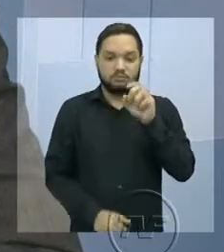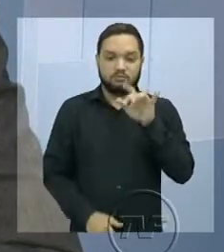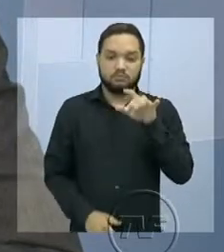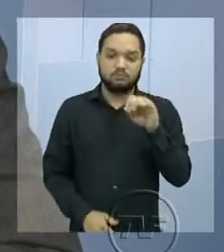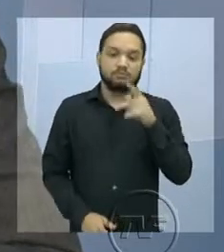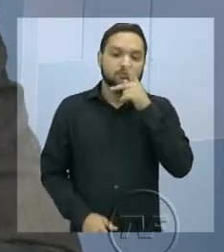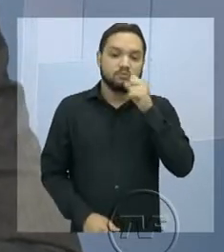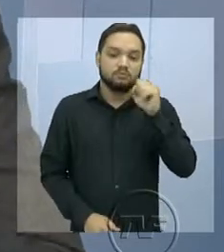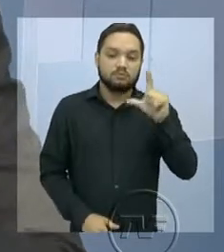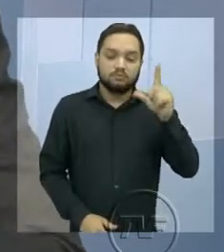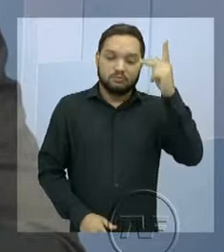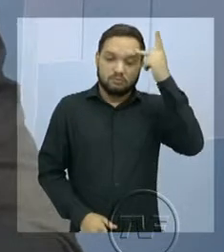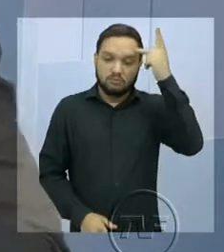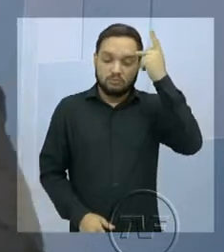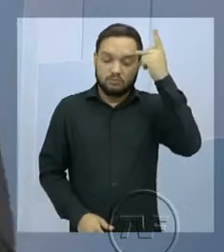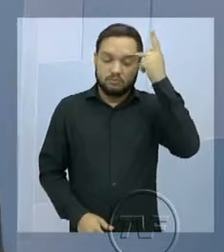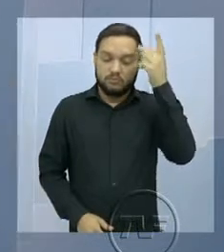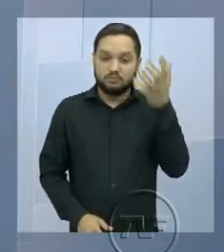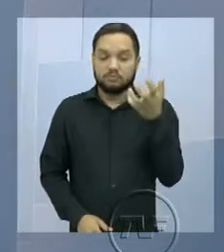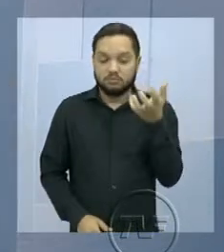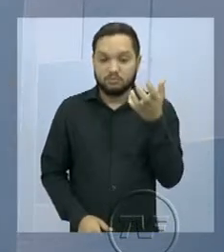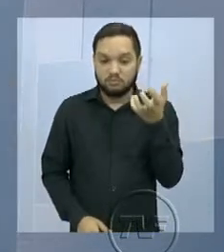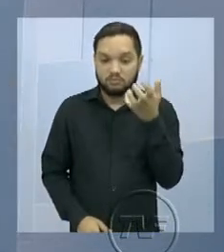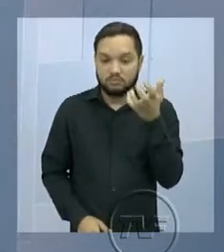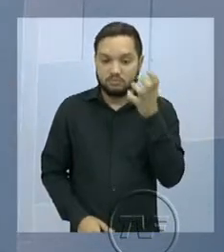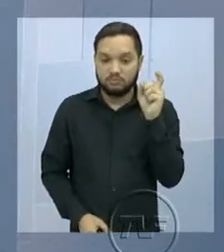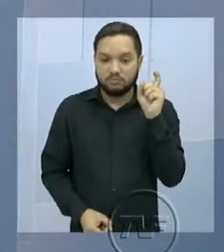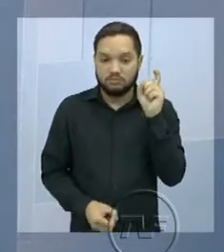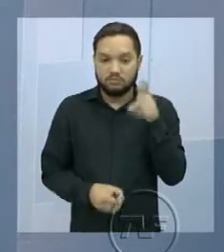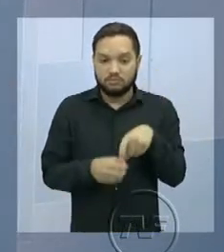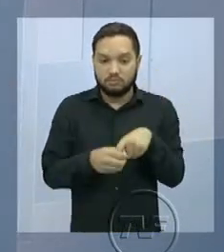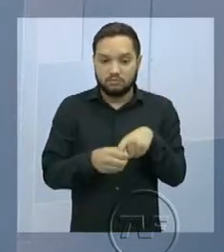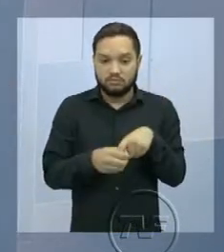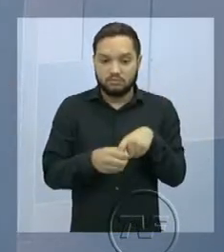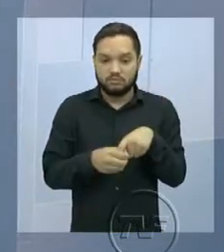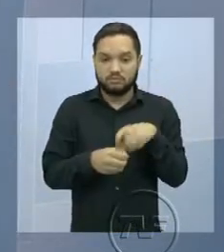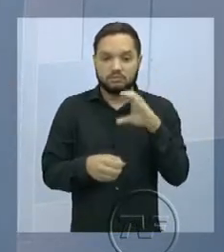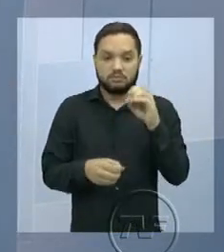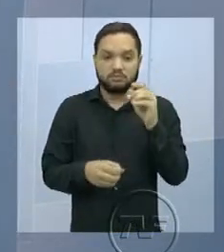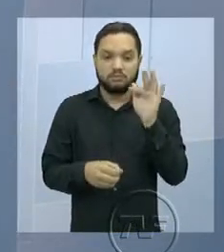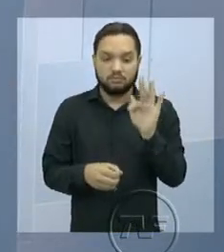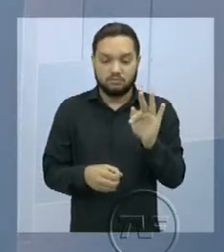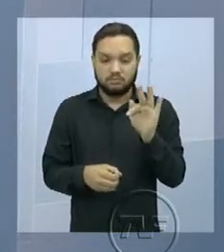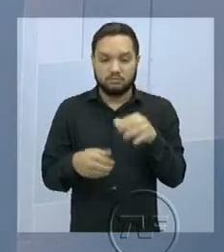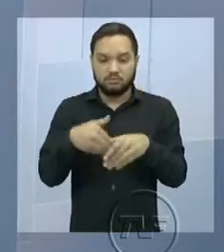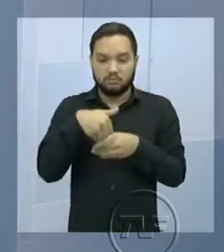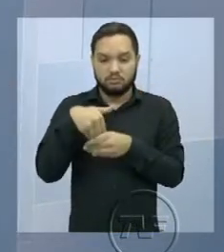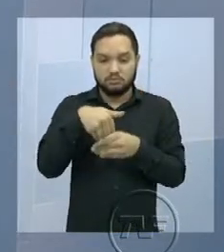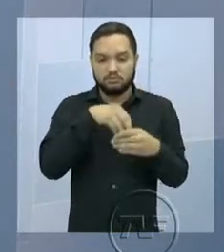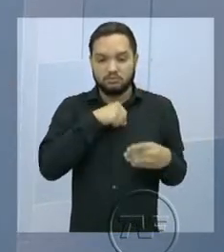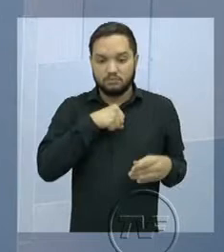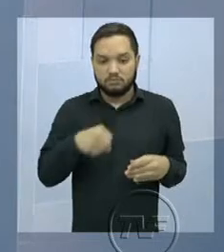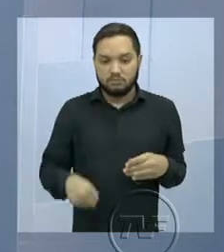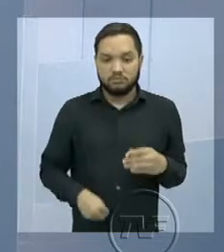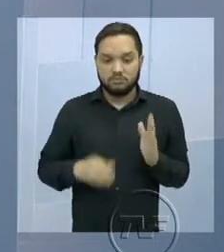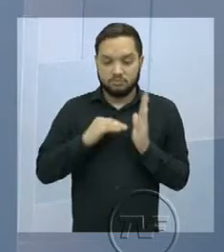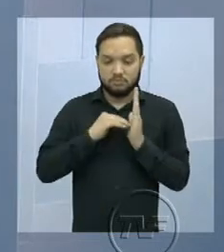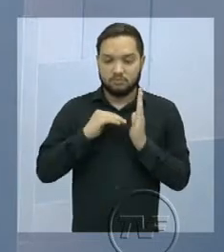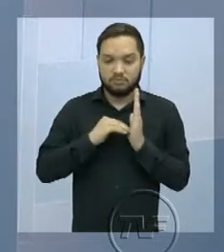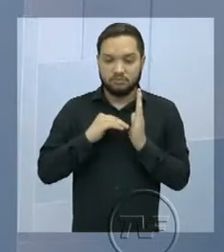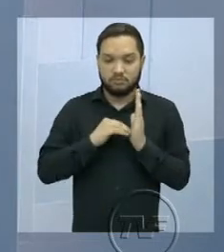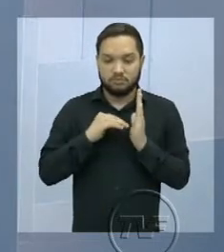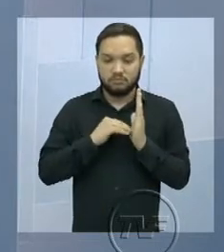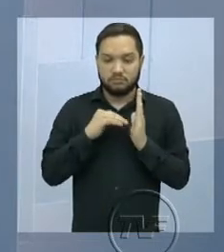PSL de São Paulo, a tentativa de retornar o COAF na votação do Senado para